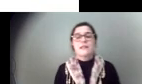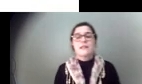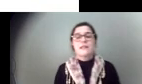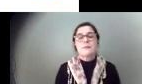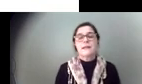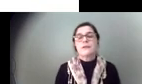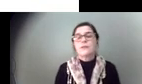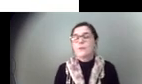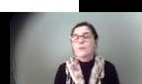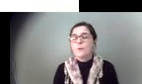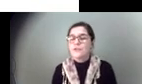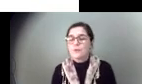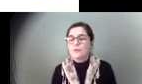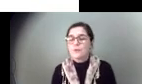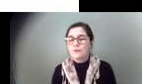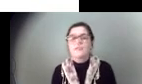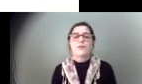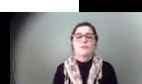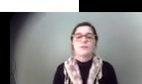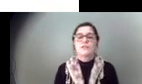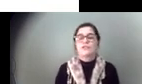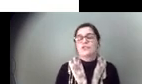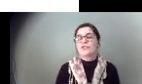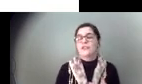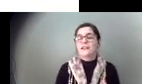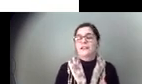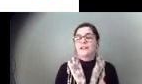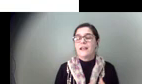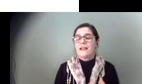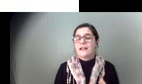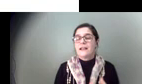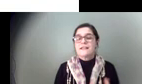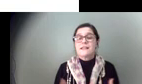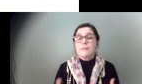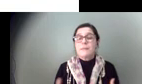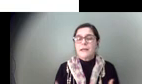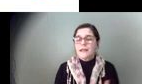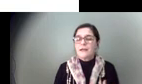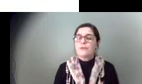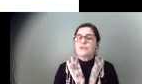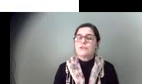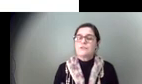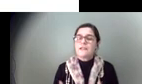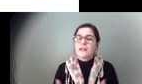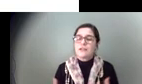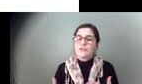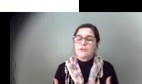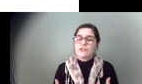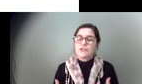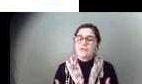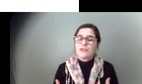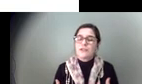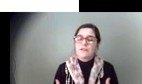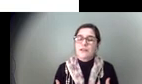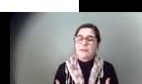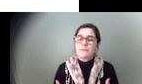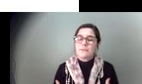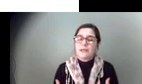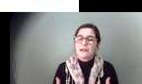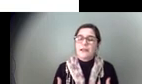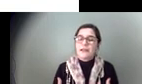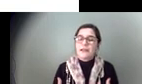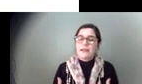passo, que é separar o que compete ao conselho, ou seja, a gente tem que separar o que de verdade agora a gente vai